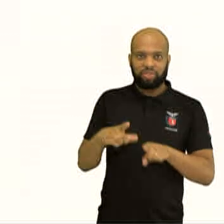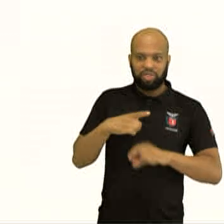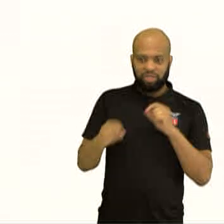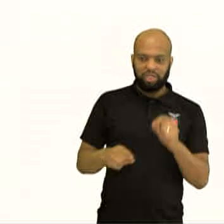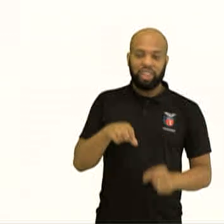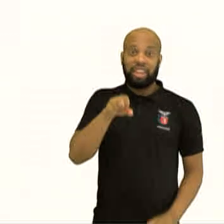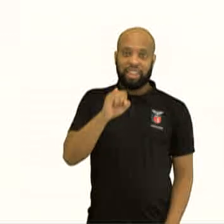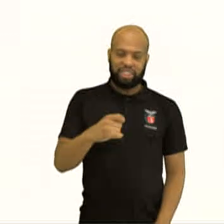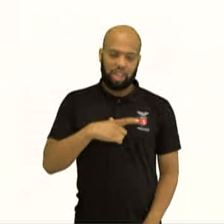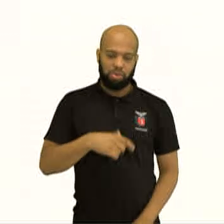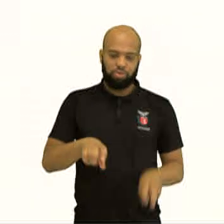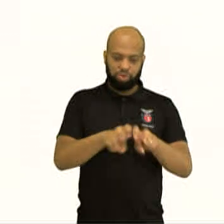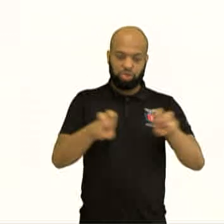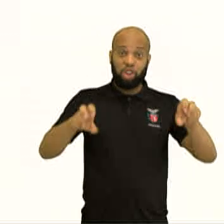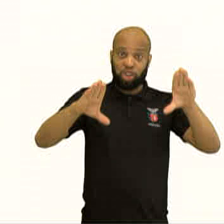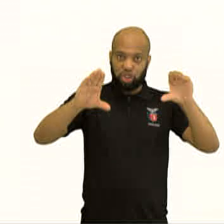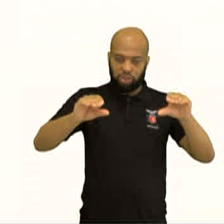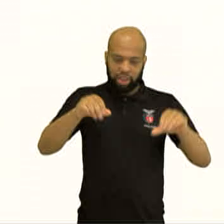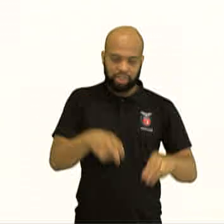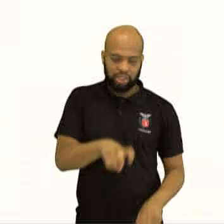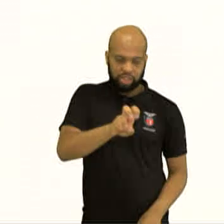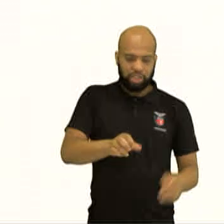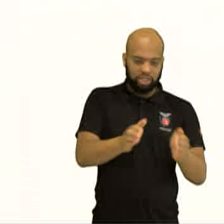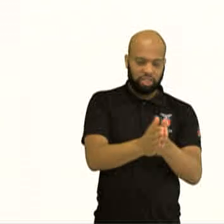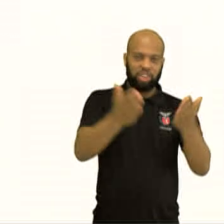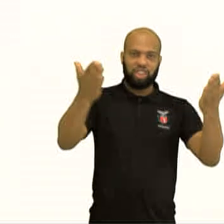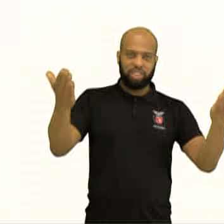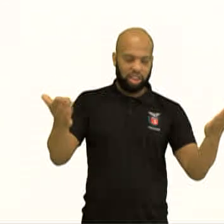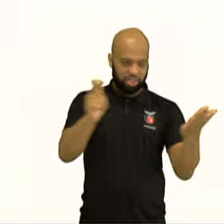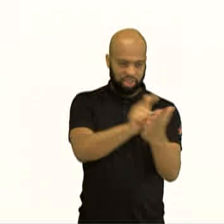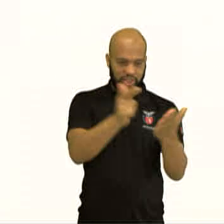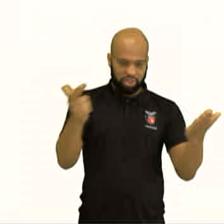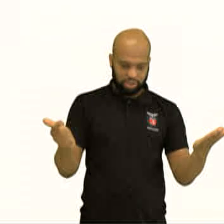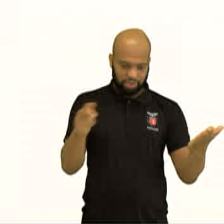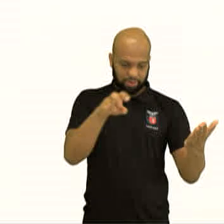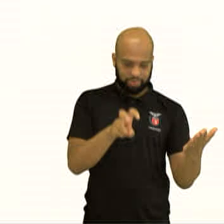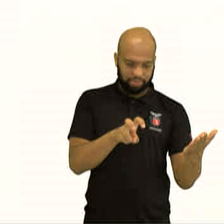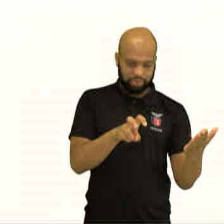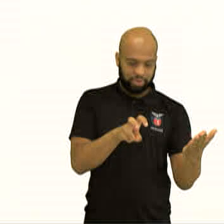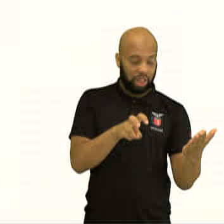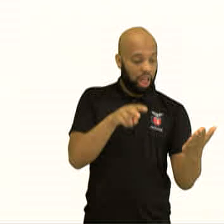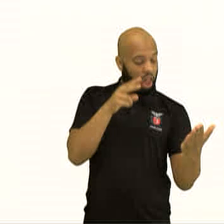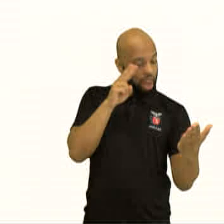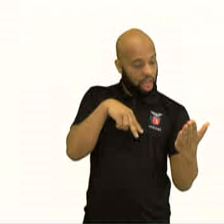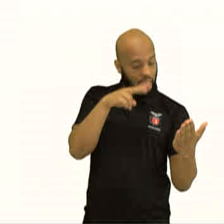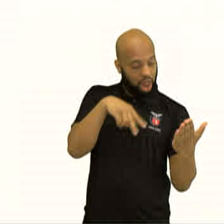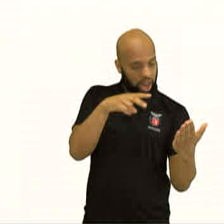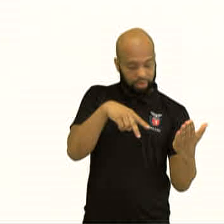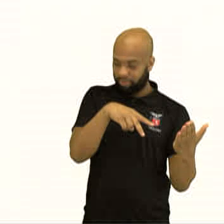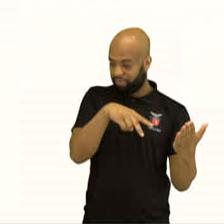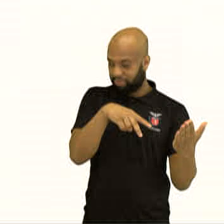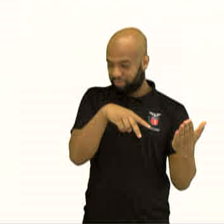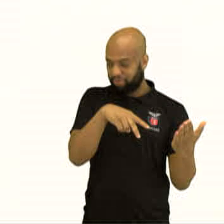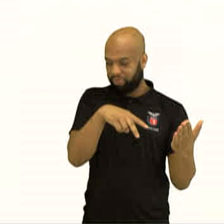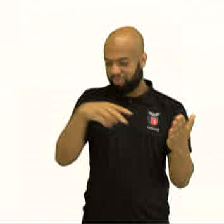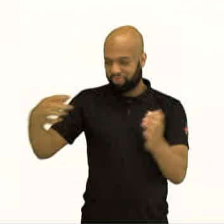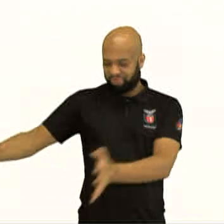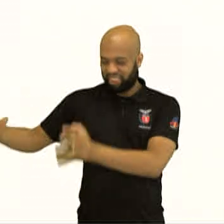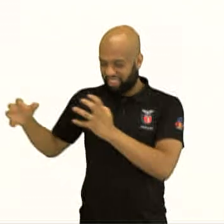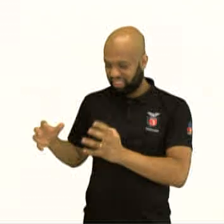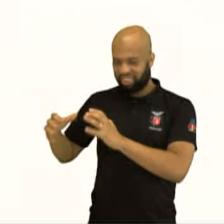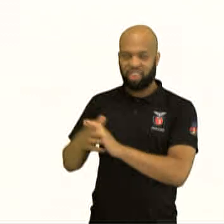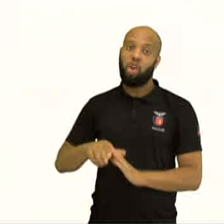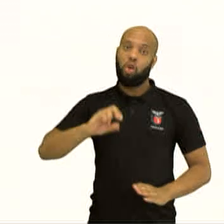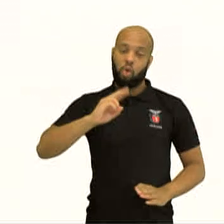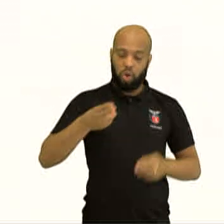lê jornal. Uma York dorme na cama dos donos. Mas cães, mesmo os mais